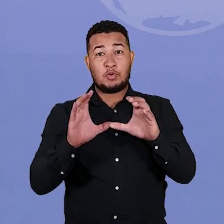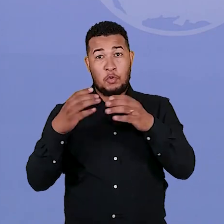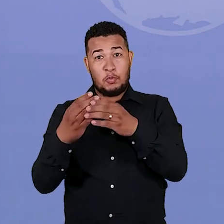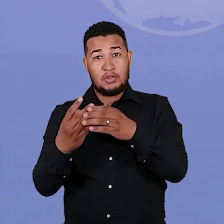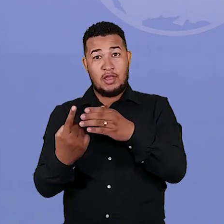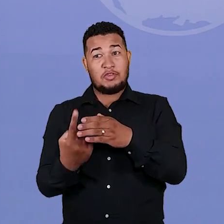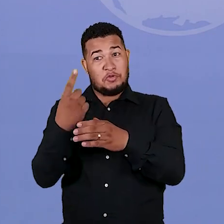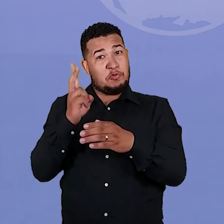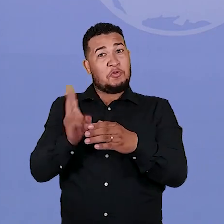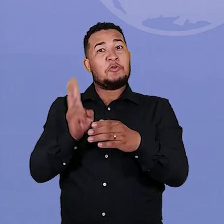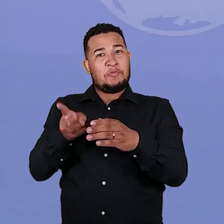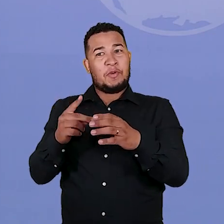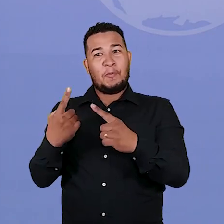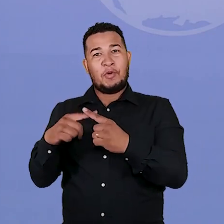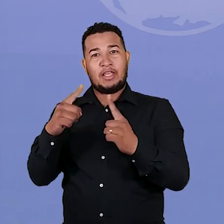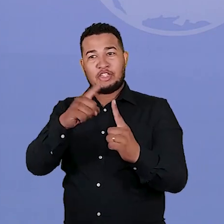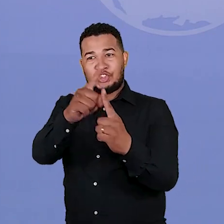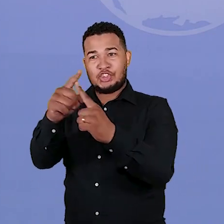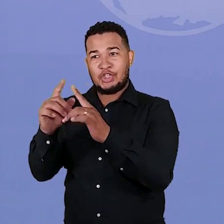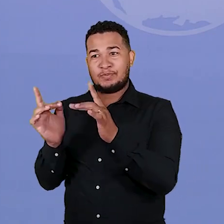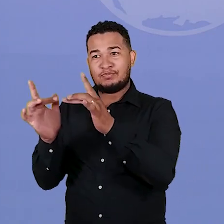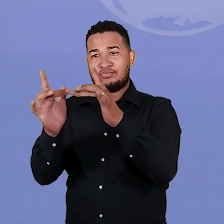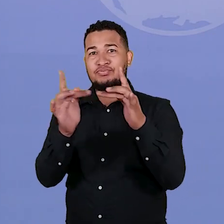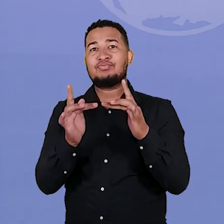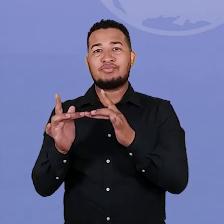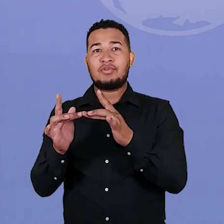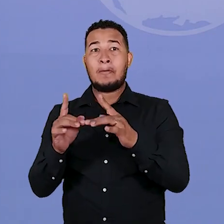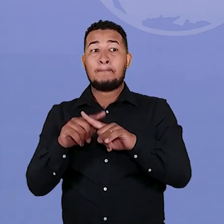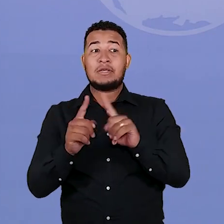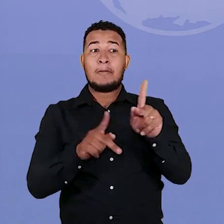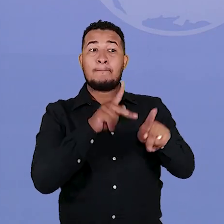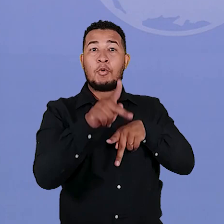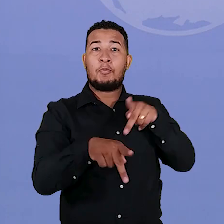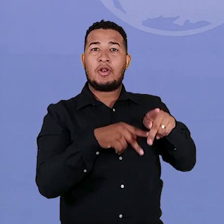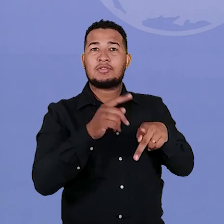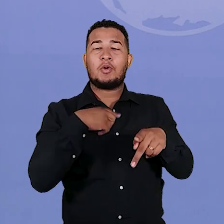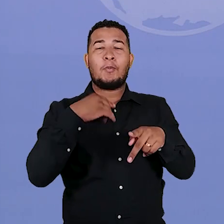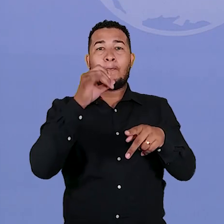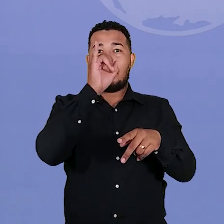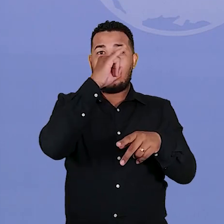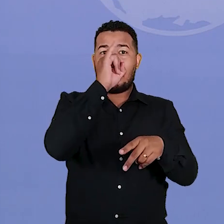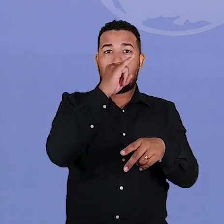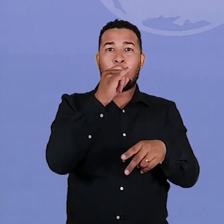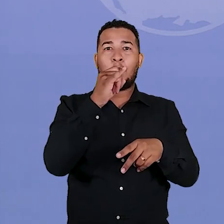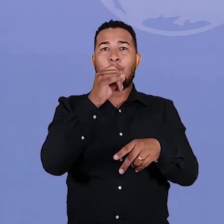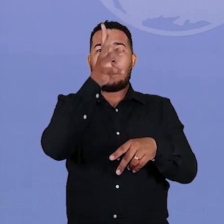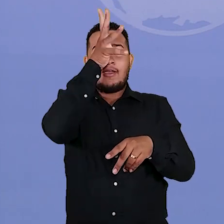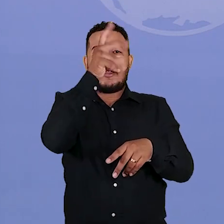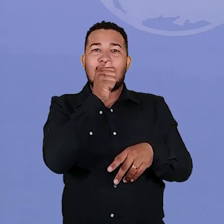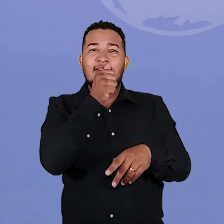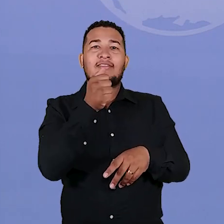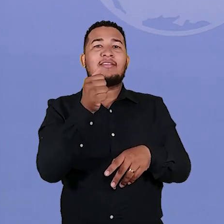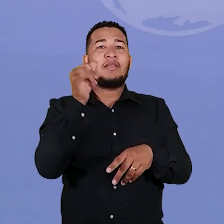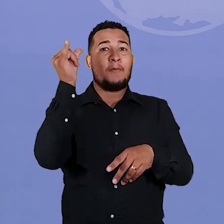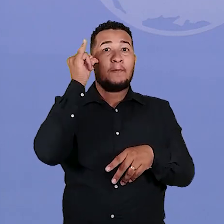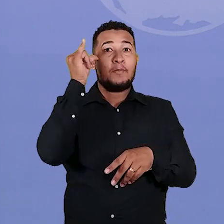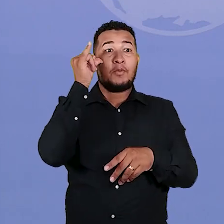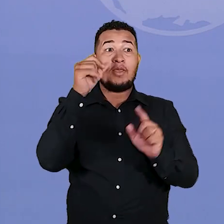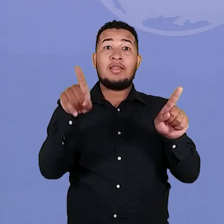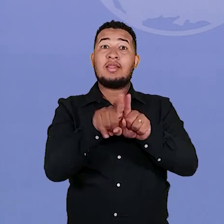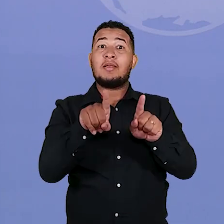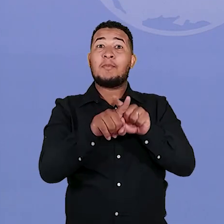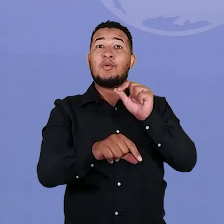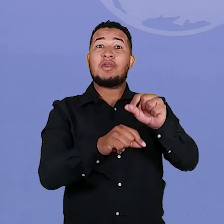ali. Comunidade é uma só. Agora, a população, falou porco, galinha, boi, mas